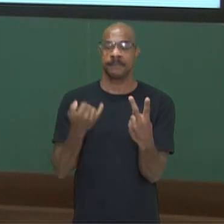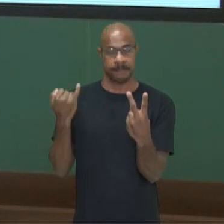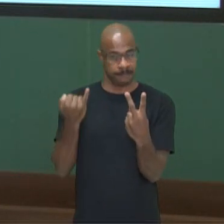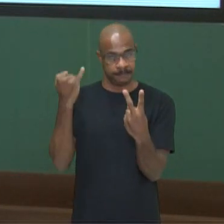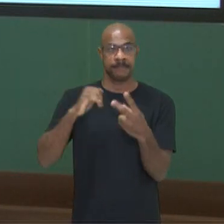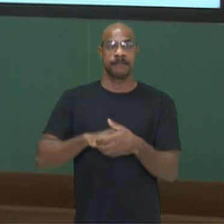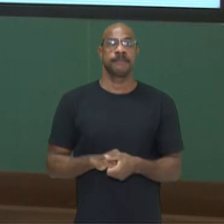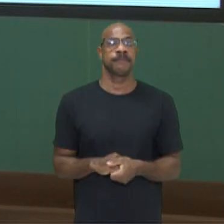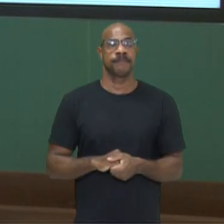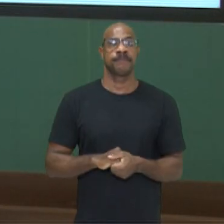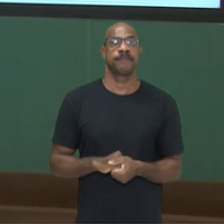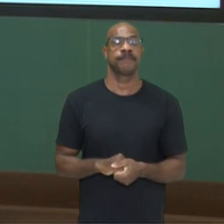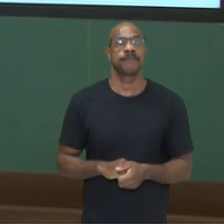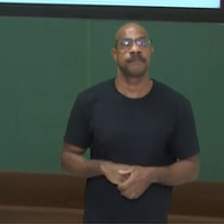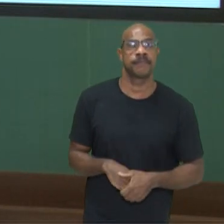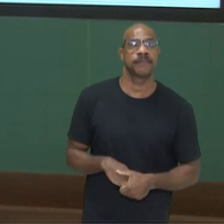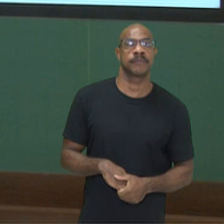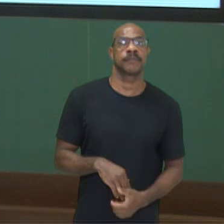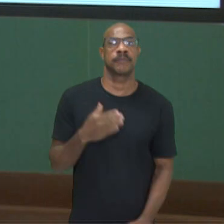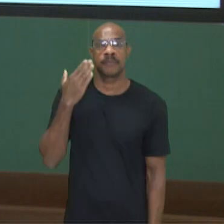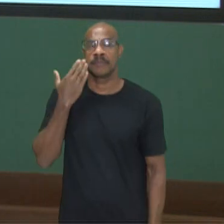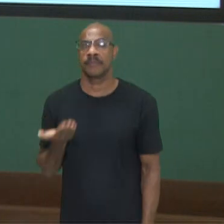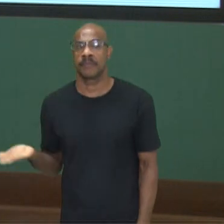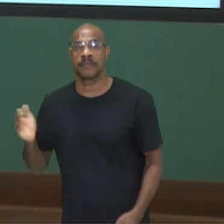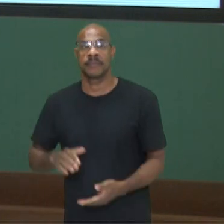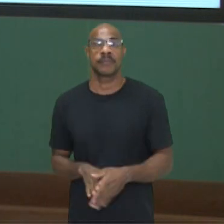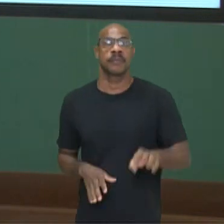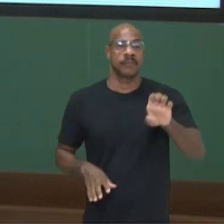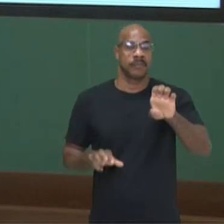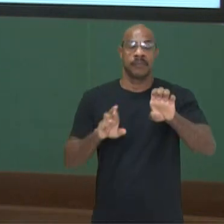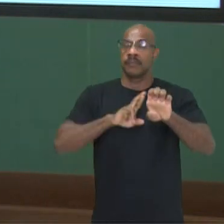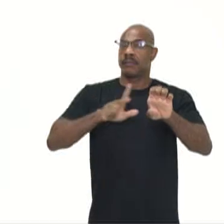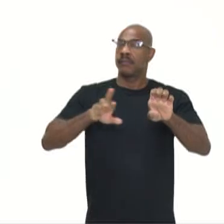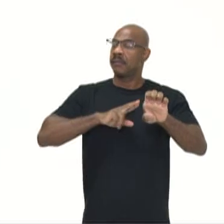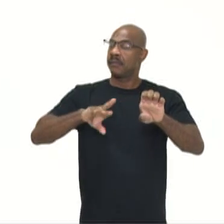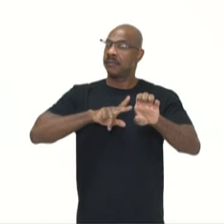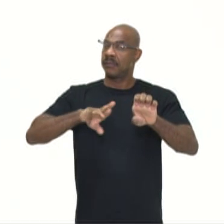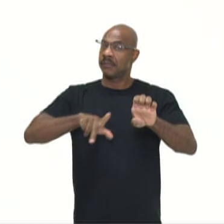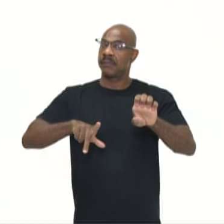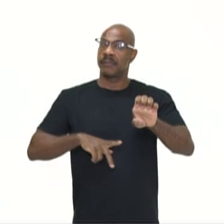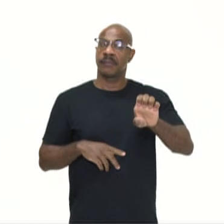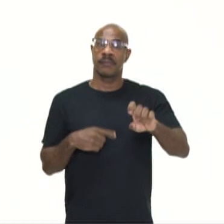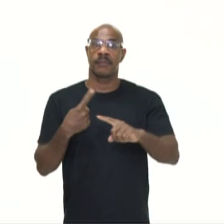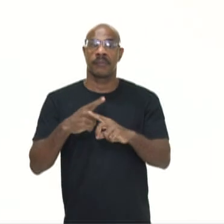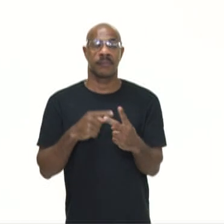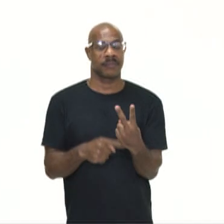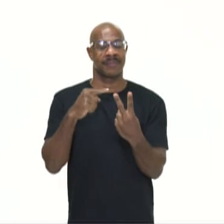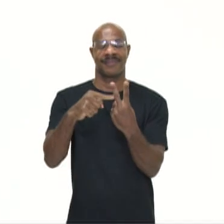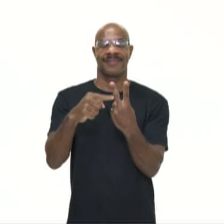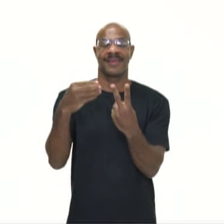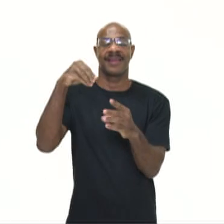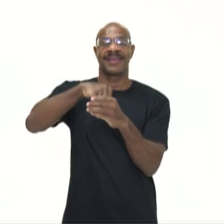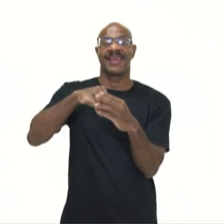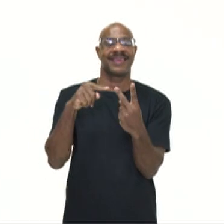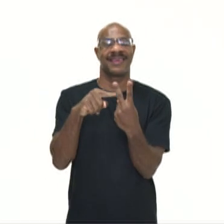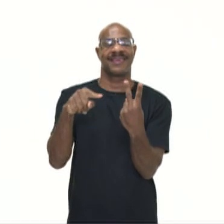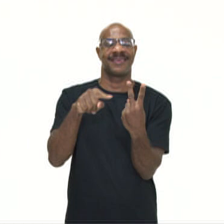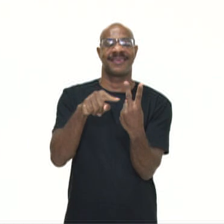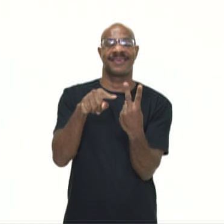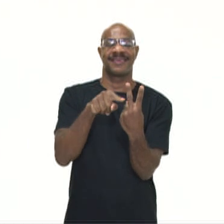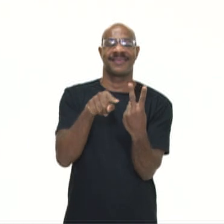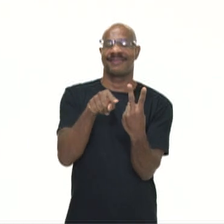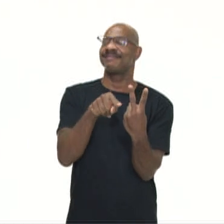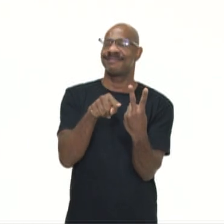resultado, ok? Mas na letra E já é diferente, porque o sinalzinho de menos está dentro da